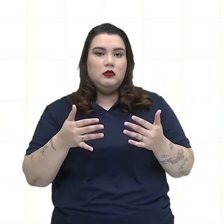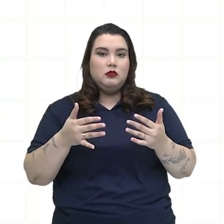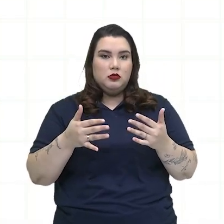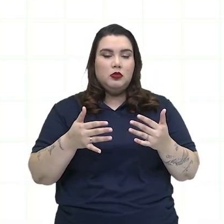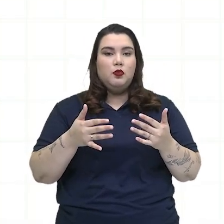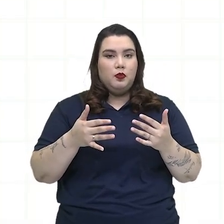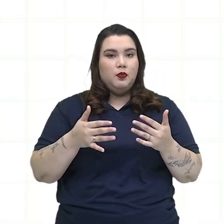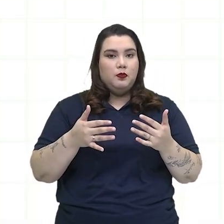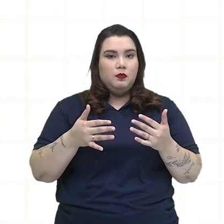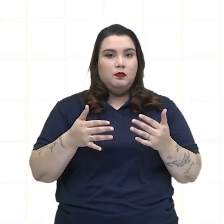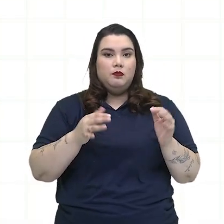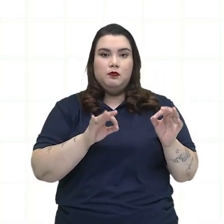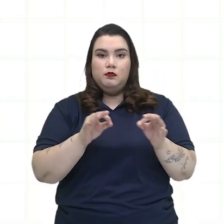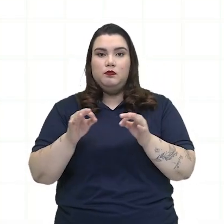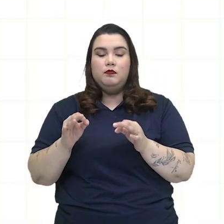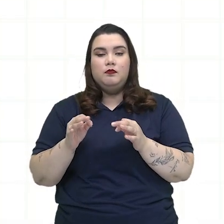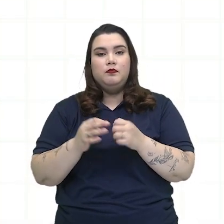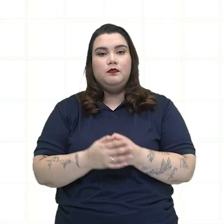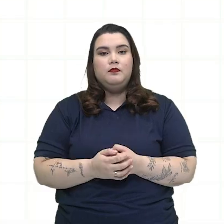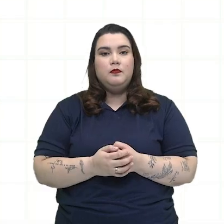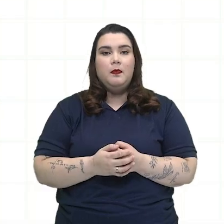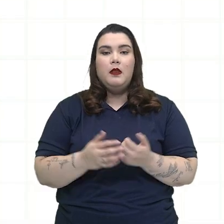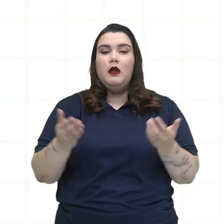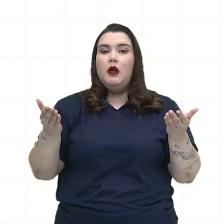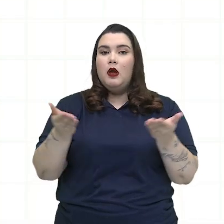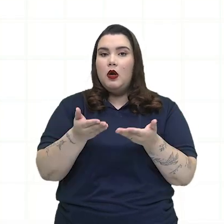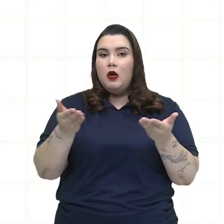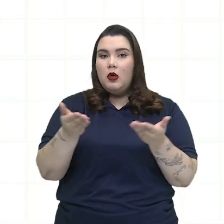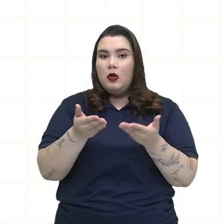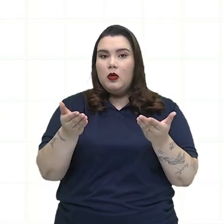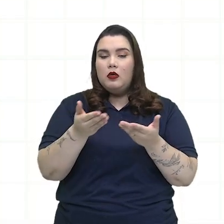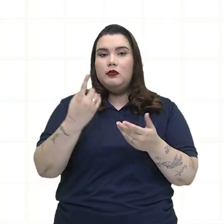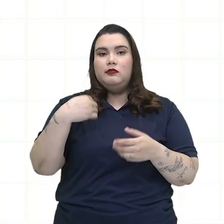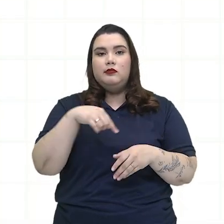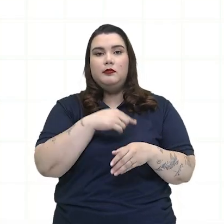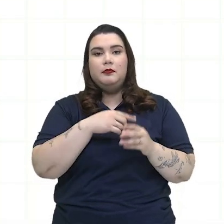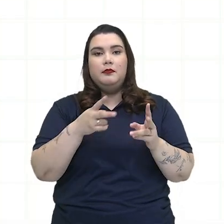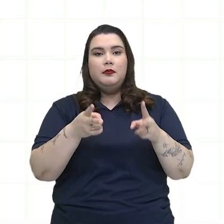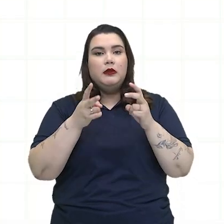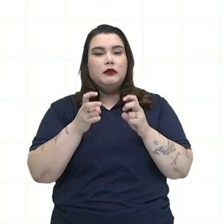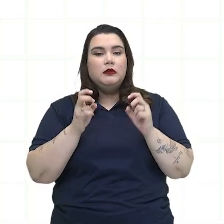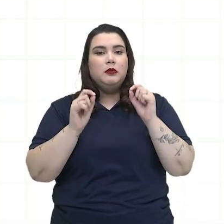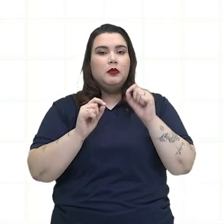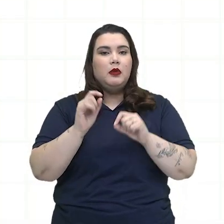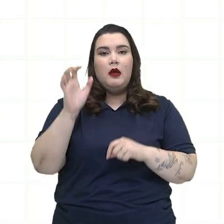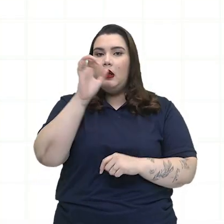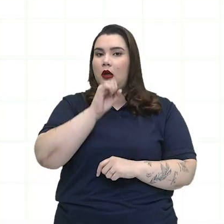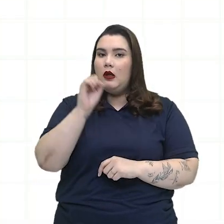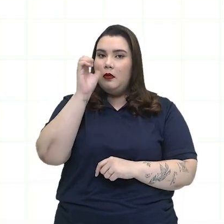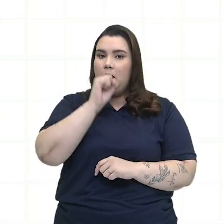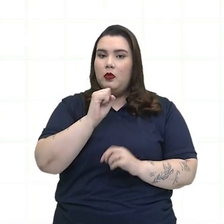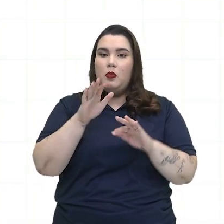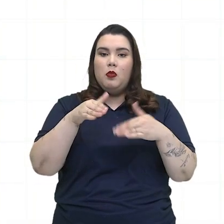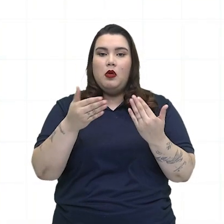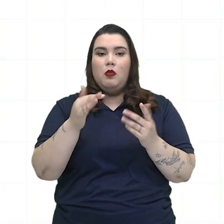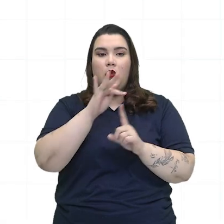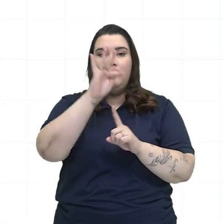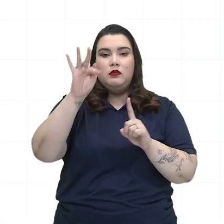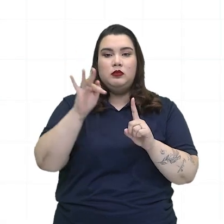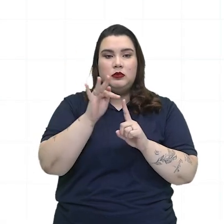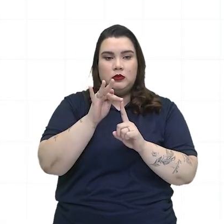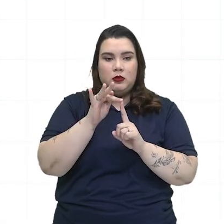atrito, certo? E agora nós vamos ver aí o quê? A função dessas